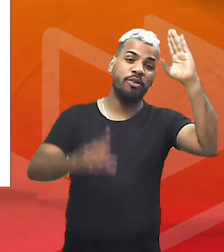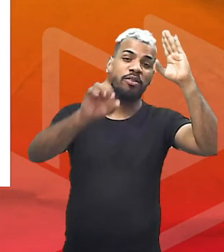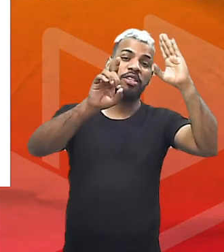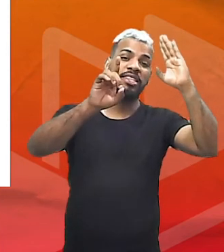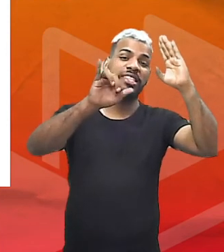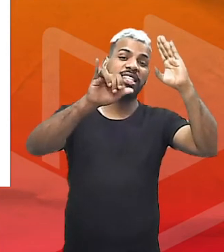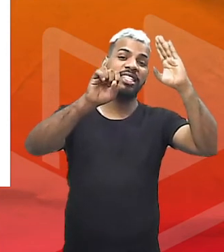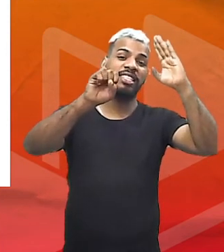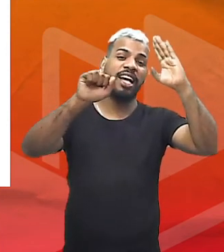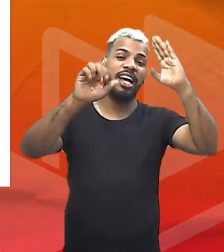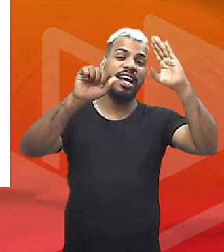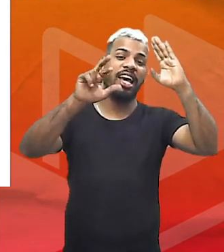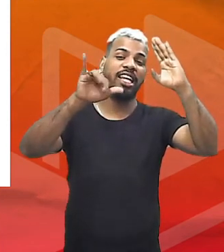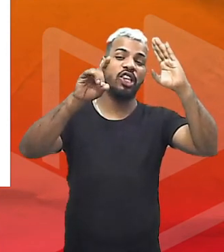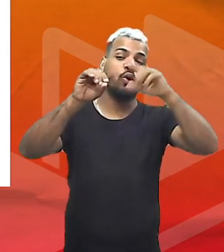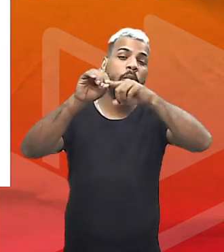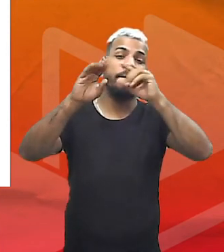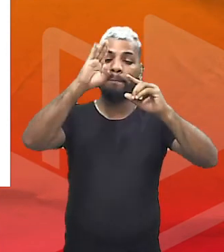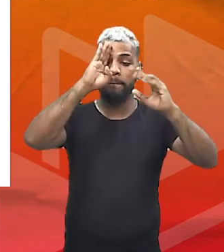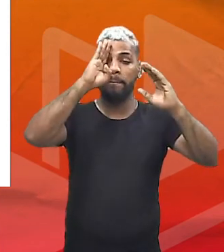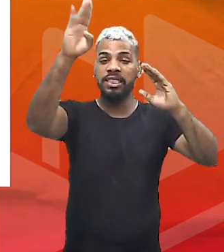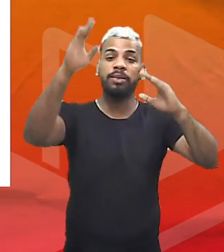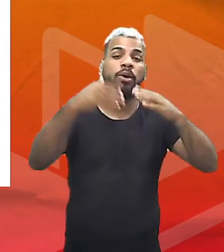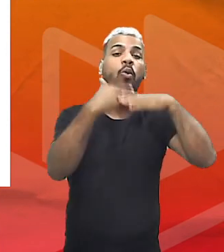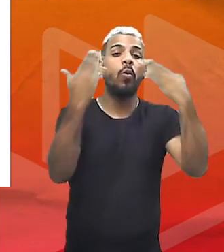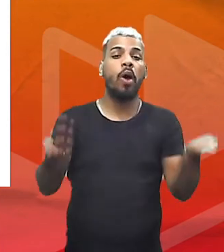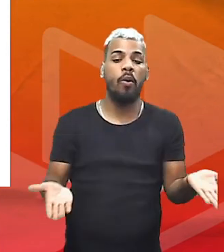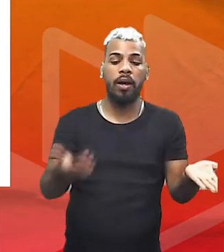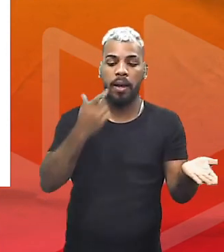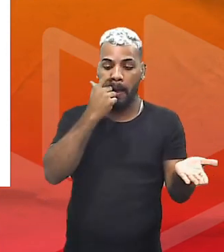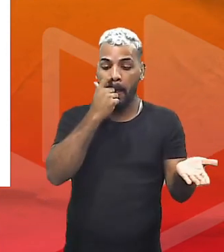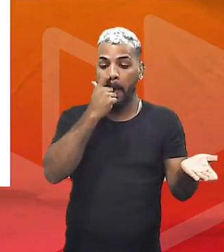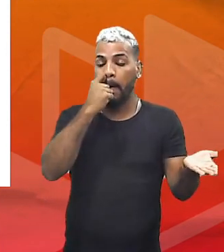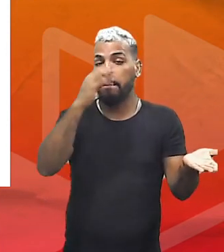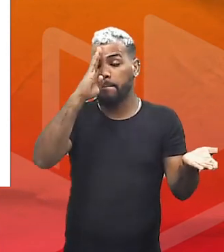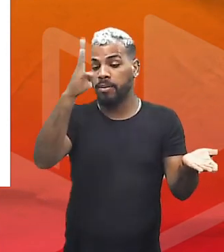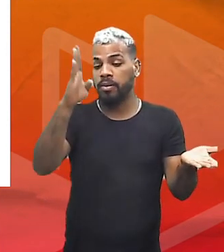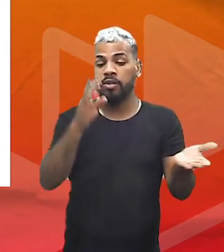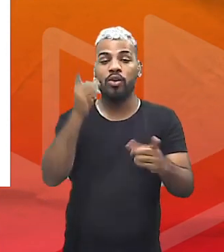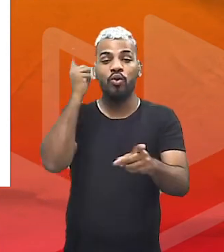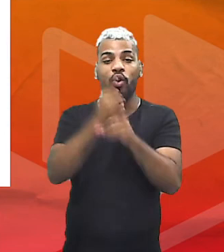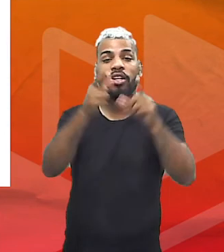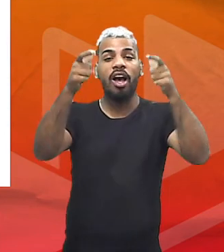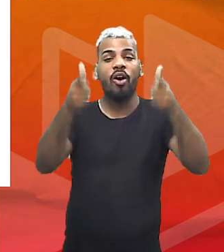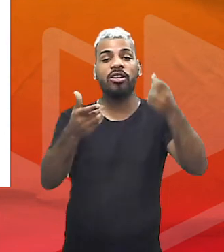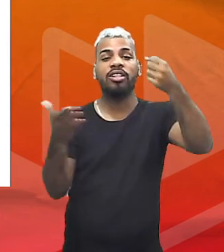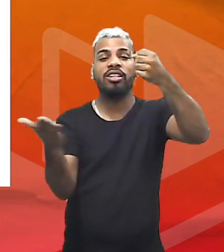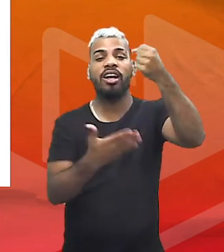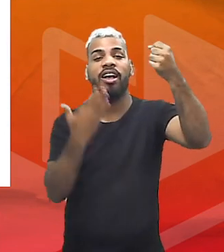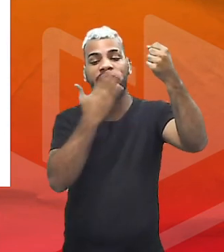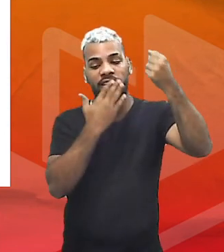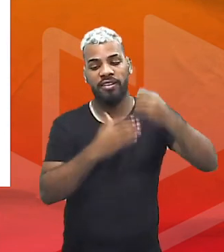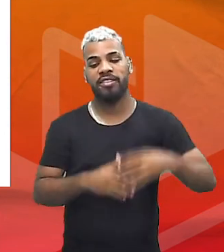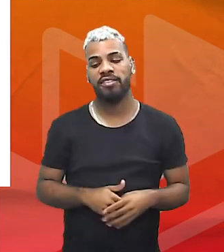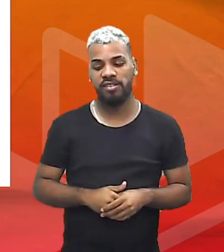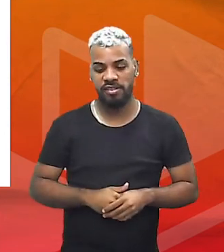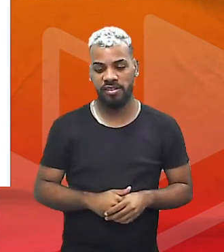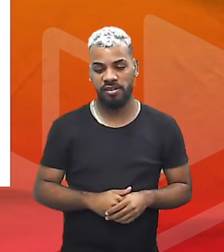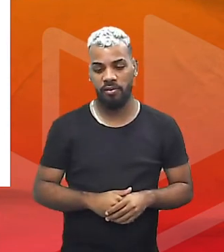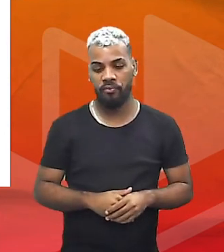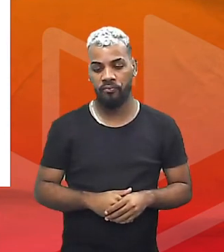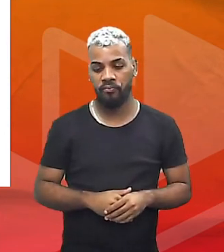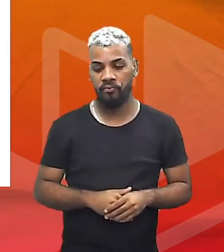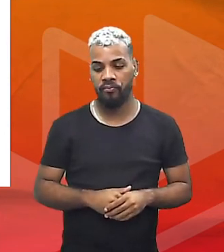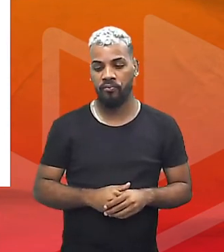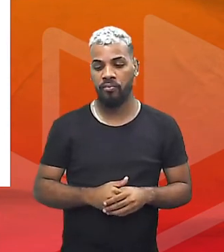disso aqui e é o dissacarídeo que a gente encontra na câmera é o de sacaride da cana